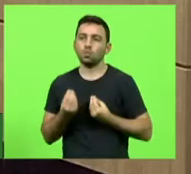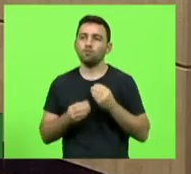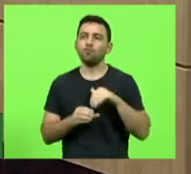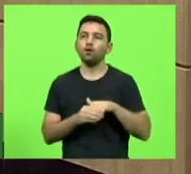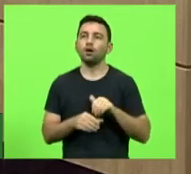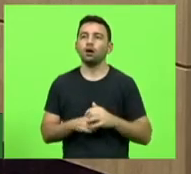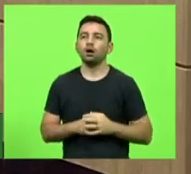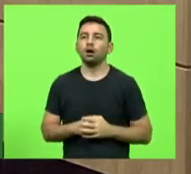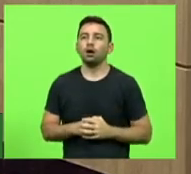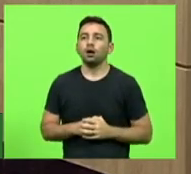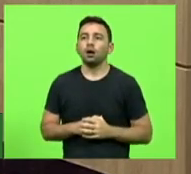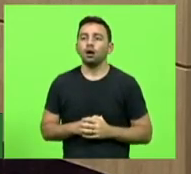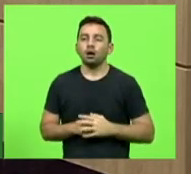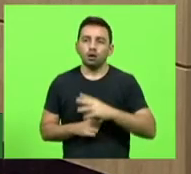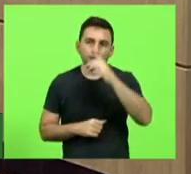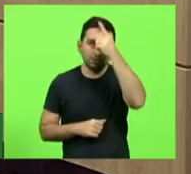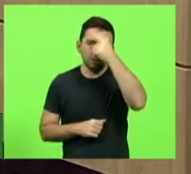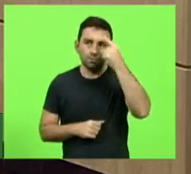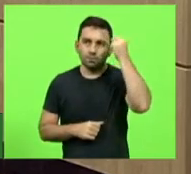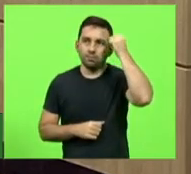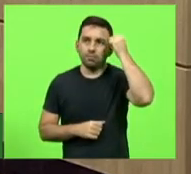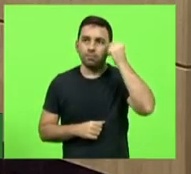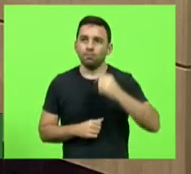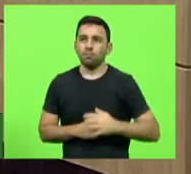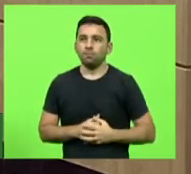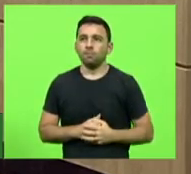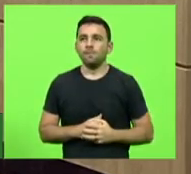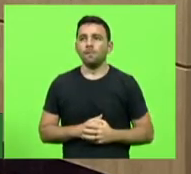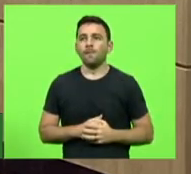Como vota a deputada Dirce?